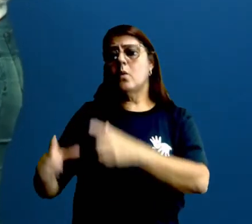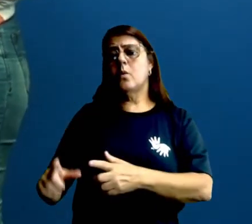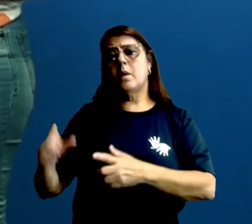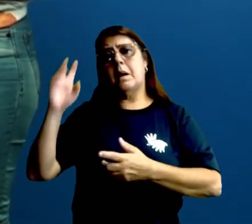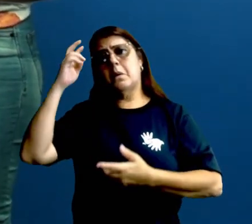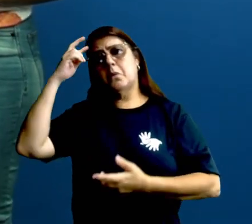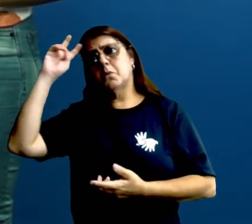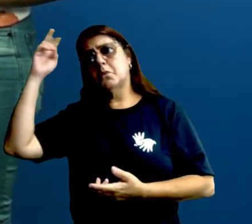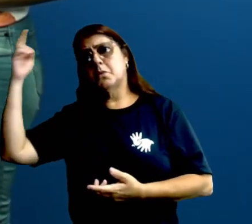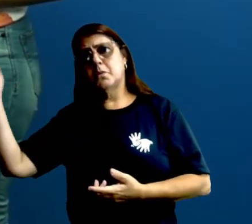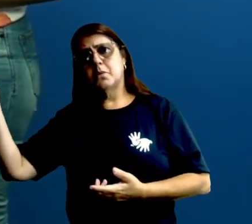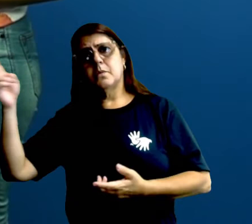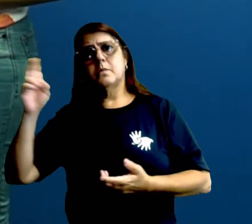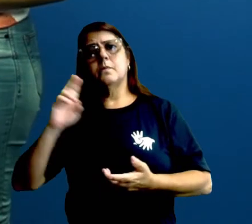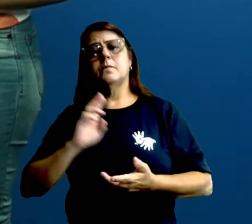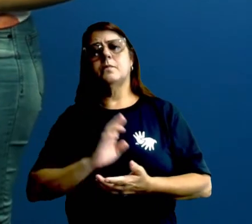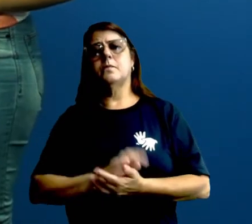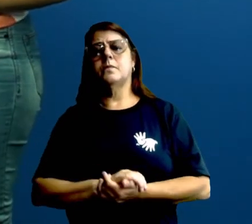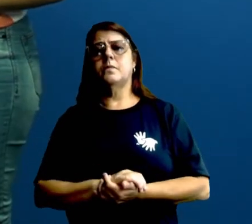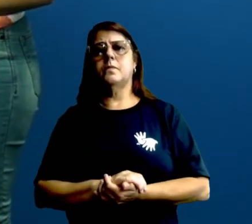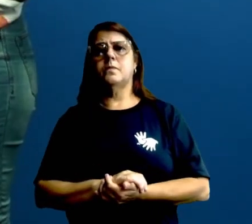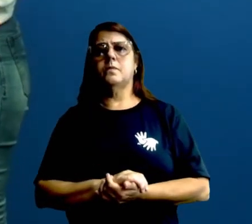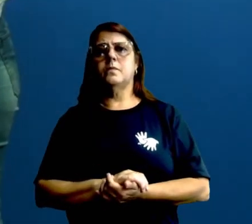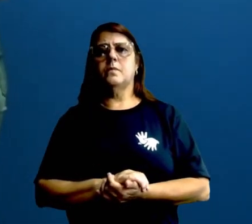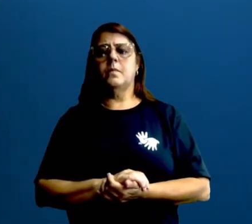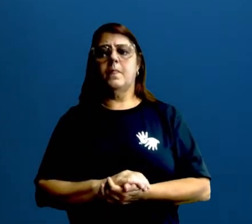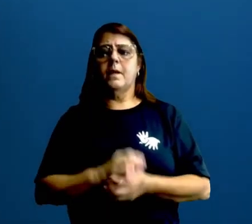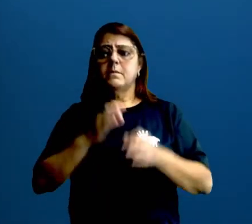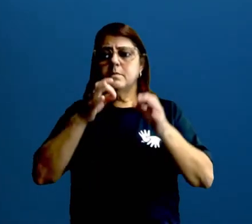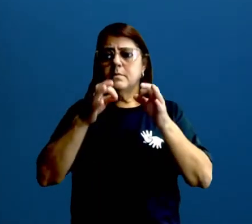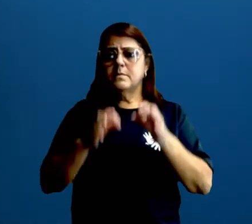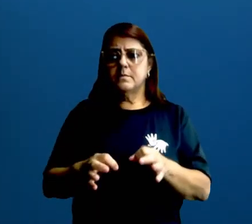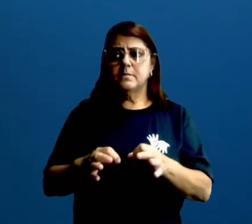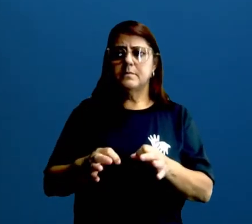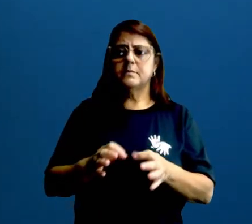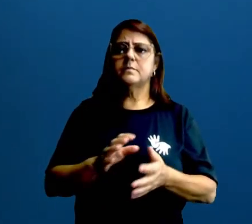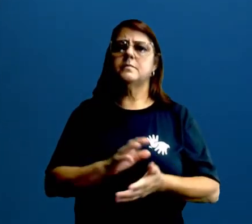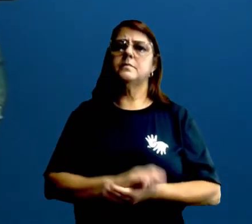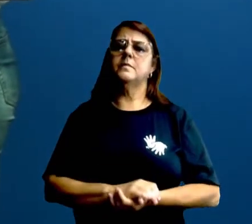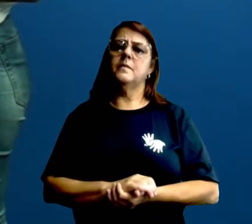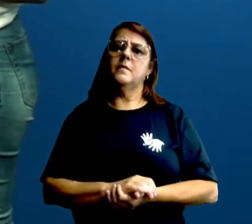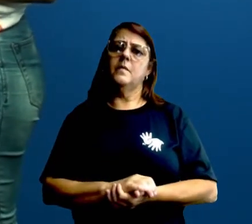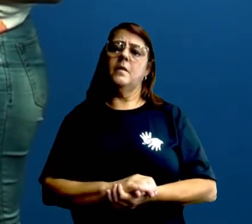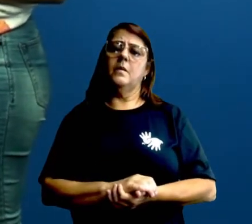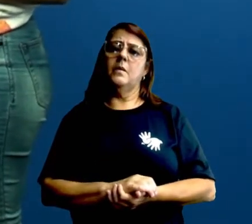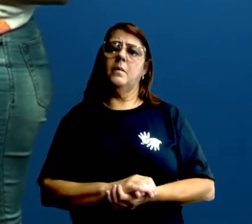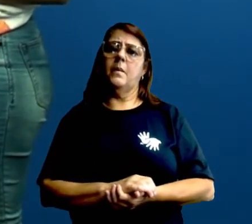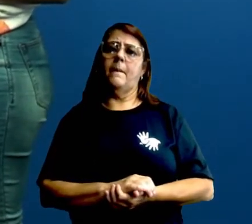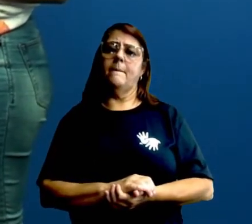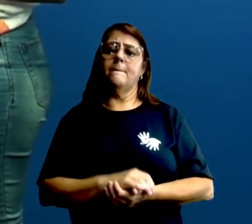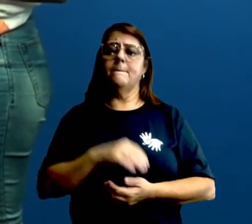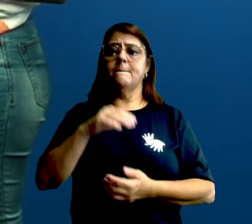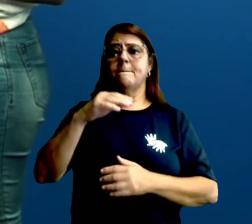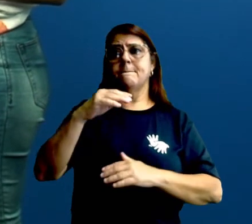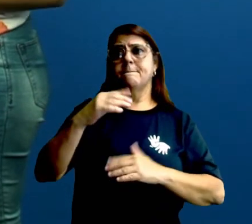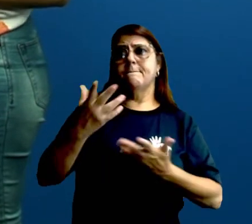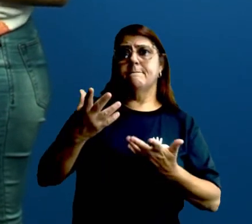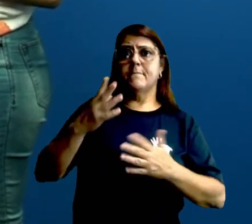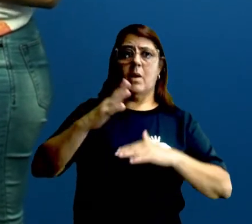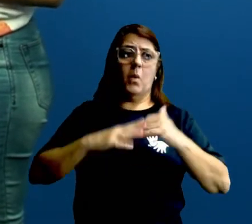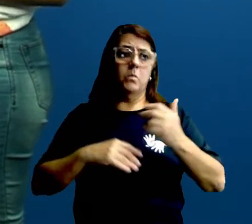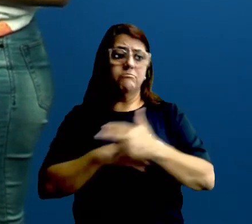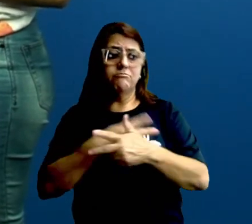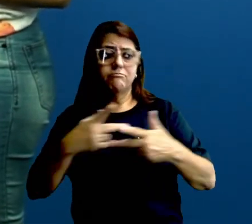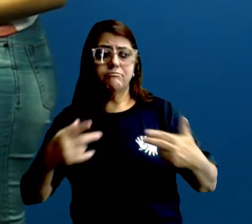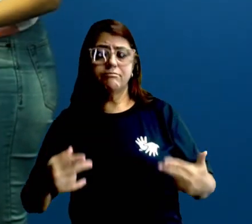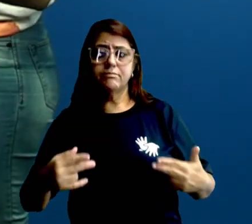determinado local. Aí, para uma coisa ser considerada patrimônio, por exemplo,